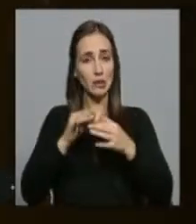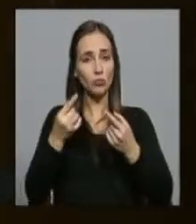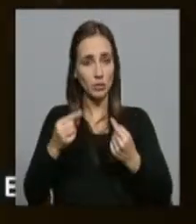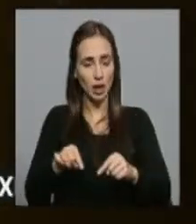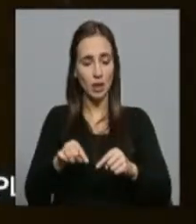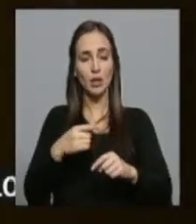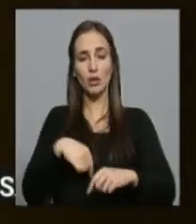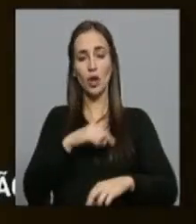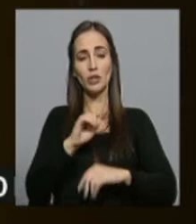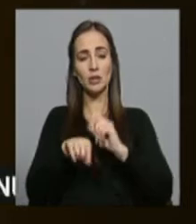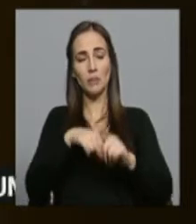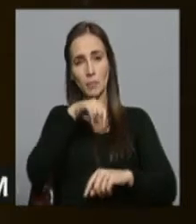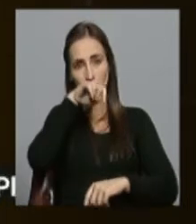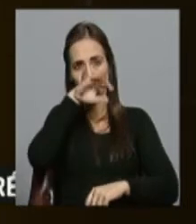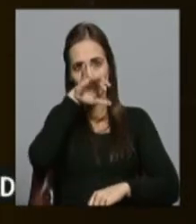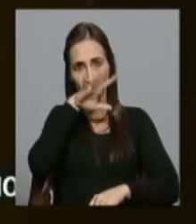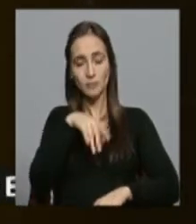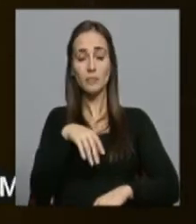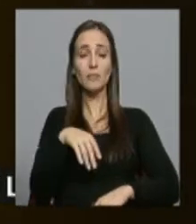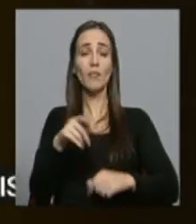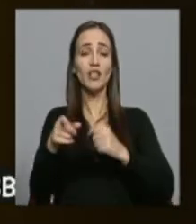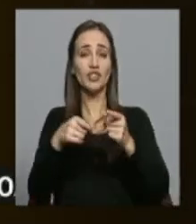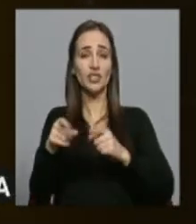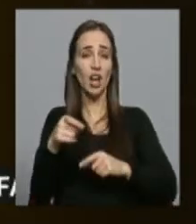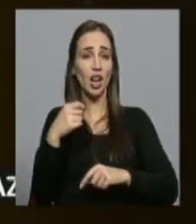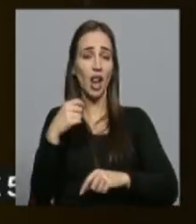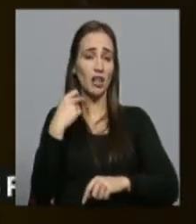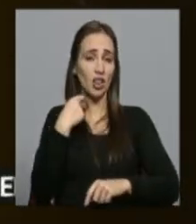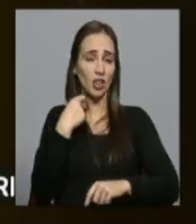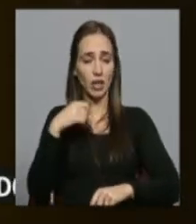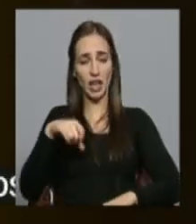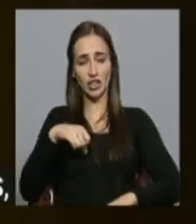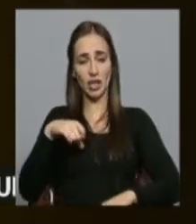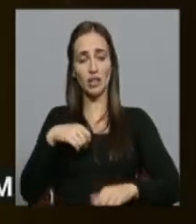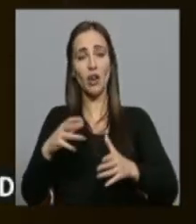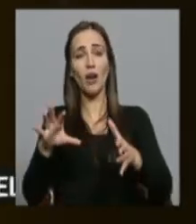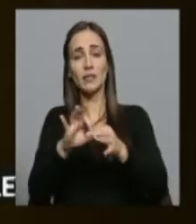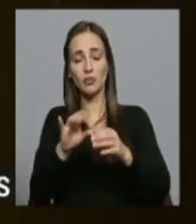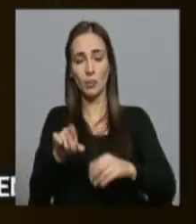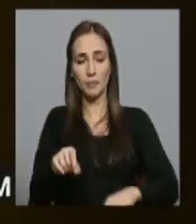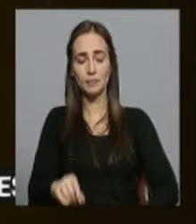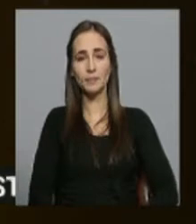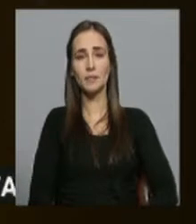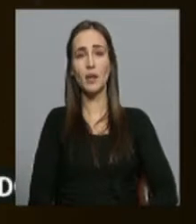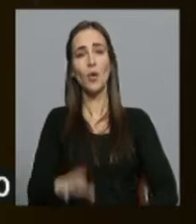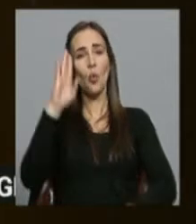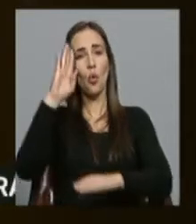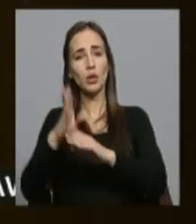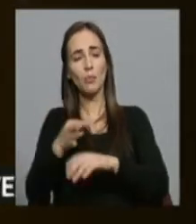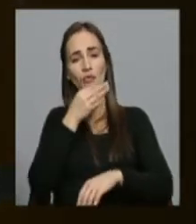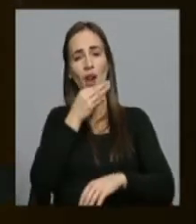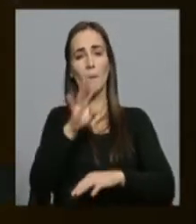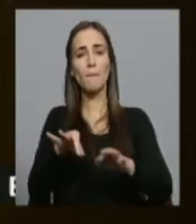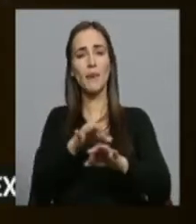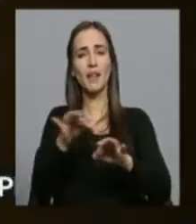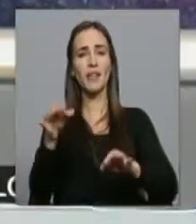ficar surpreendidos com não só sobre as anãs castanhas e agora até mesmo pela própria ligação entre as anãs castanhas. Falar em revelações e para terminar, uma prenda de Natal do